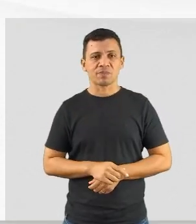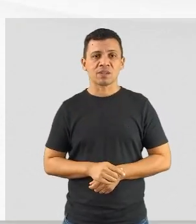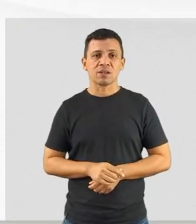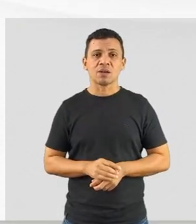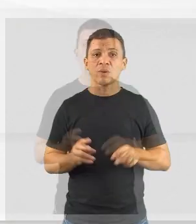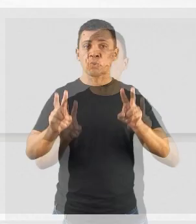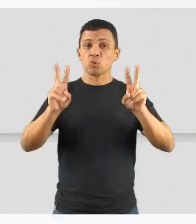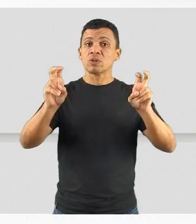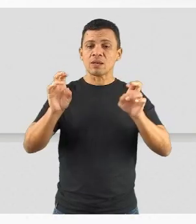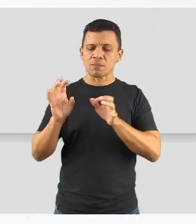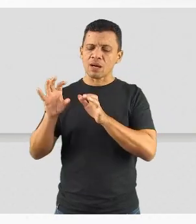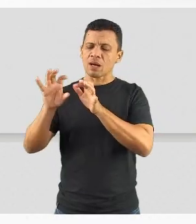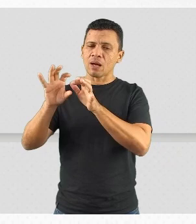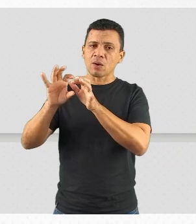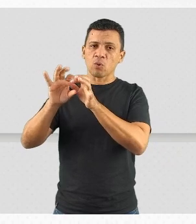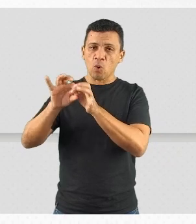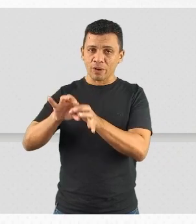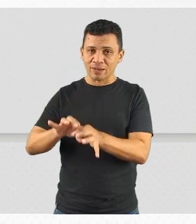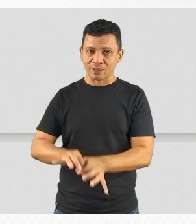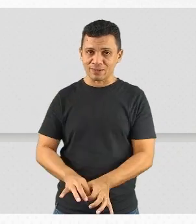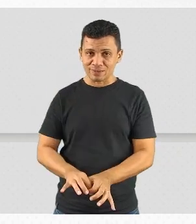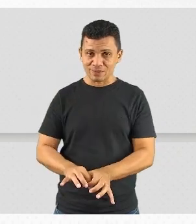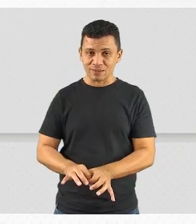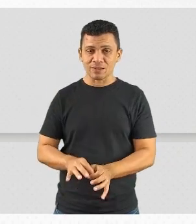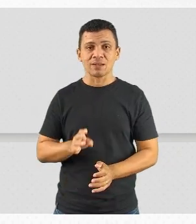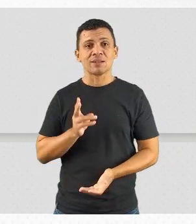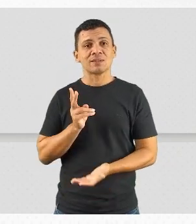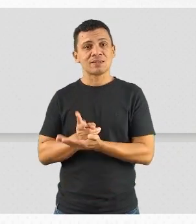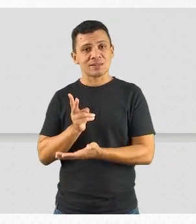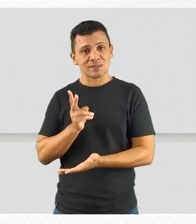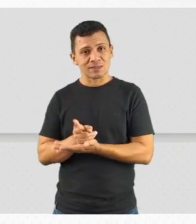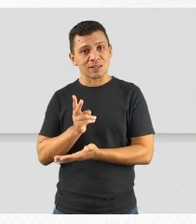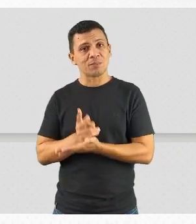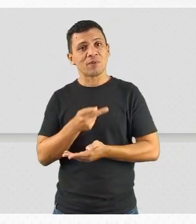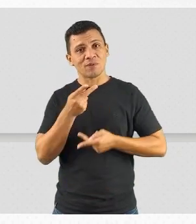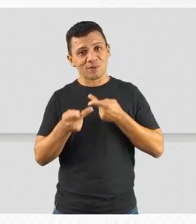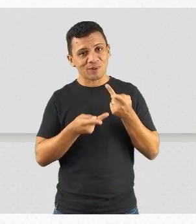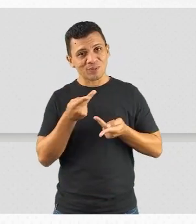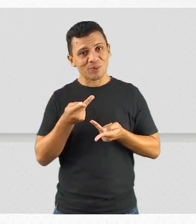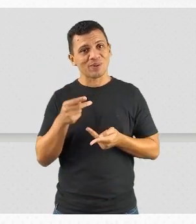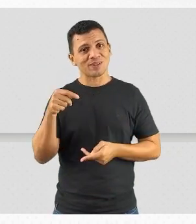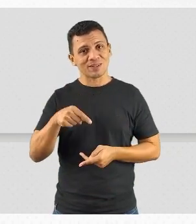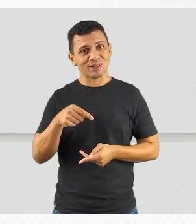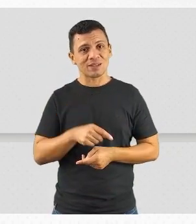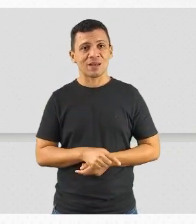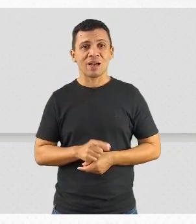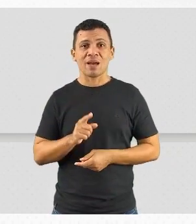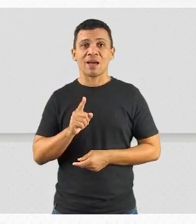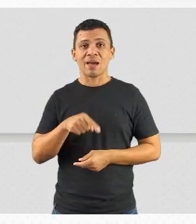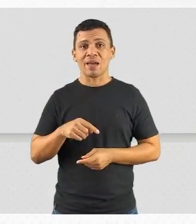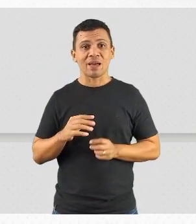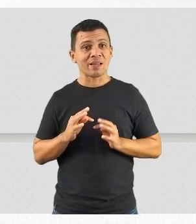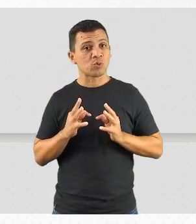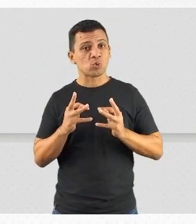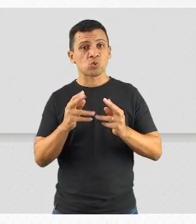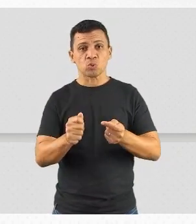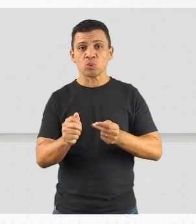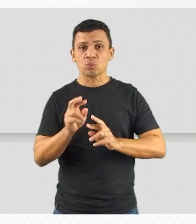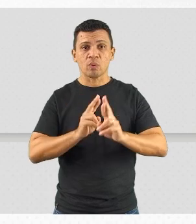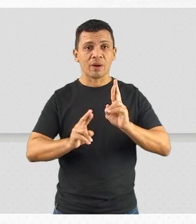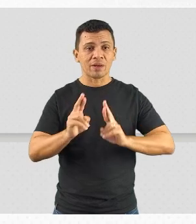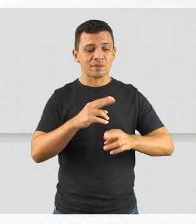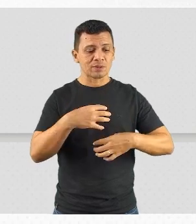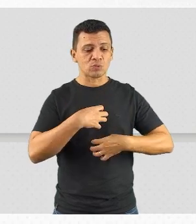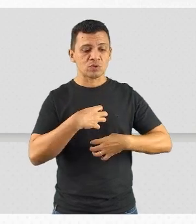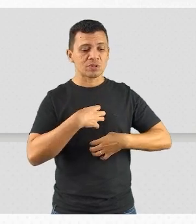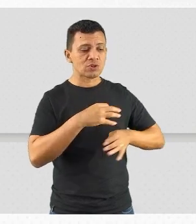coerência sempre entendendo, enfatizando, a gente já trabalhou sobre isso, mas a coerência é como um todo, a relação de sentido do texto